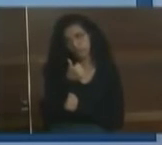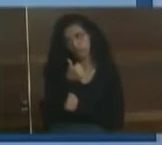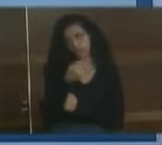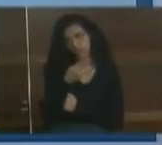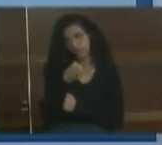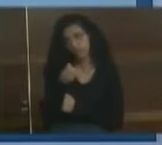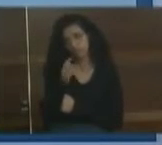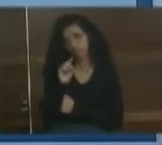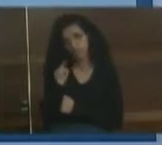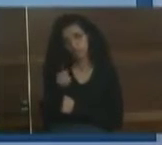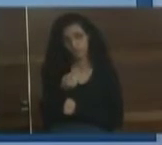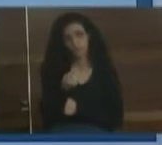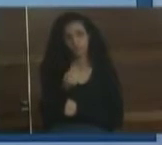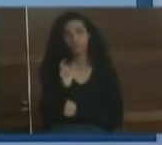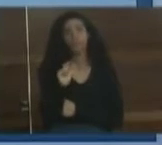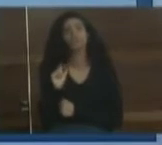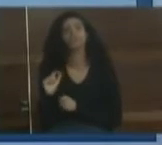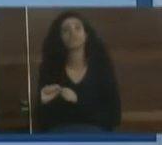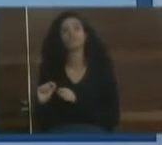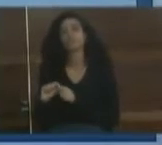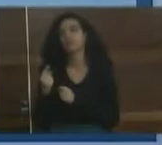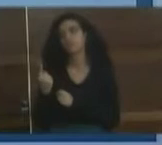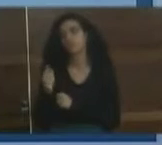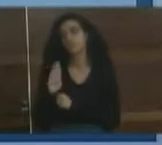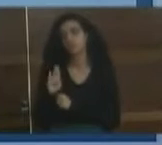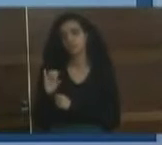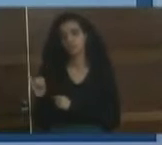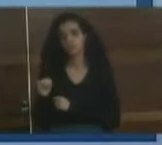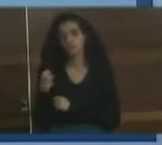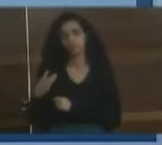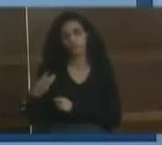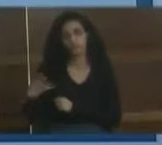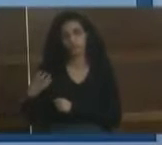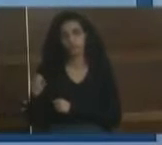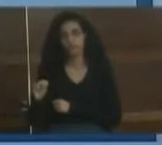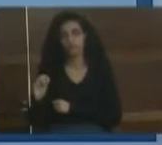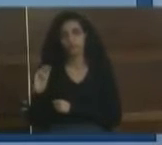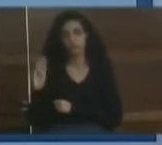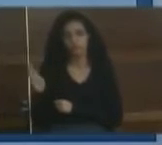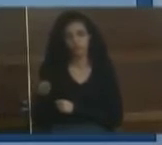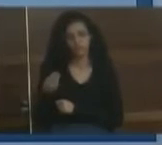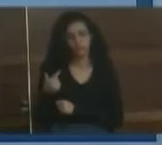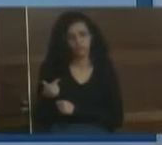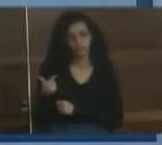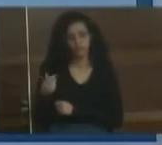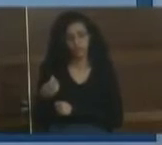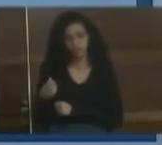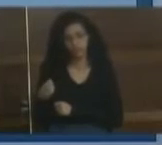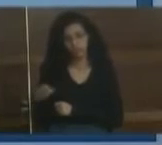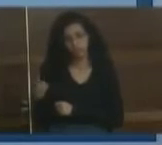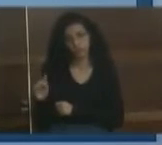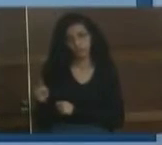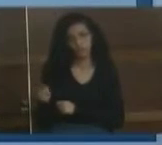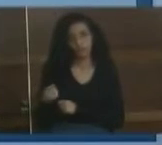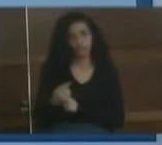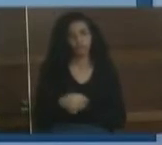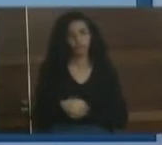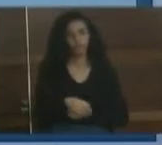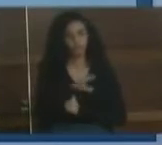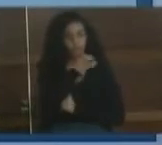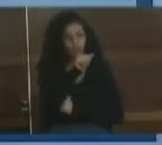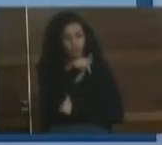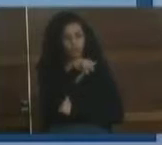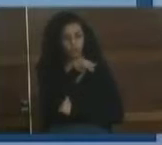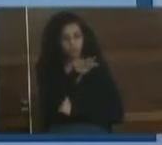previsto é realizado um bilhão 348 milhões 923 mil capital